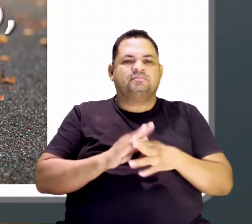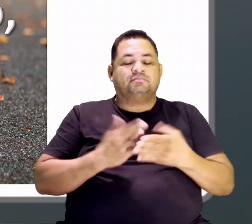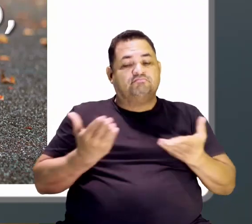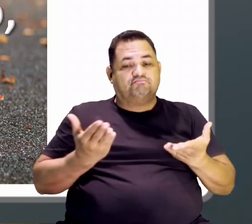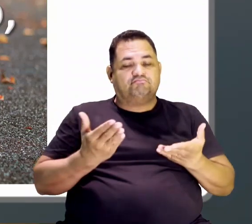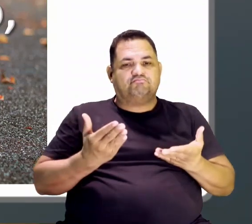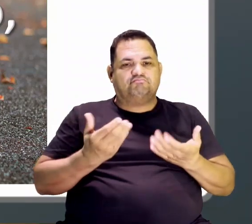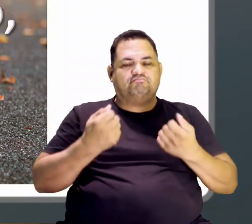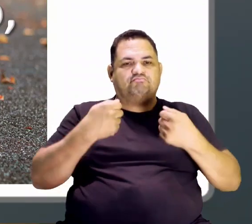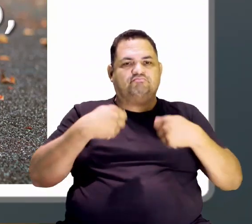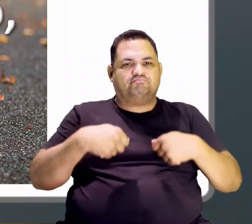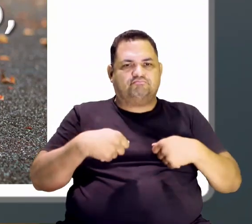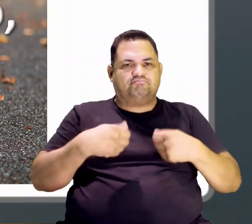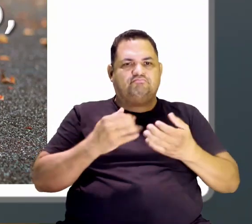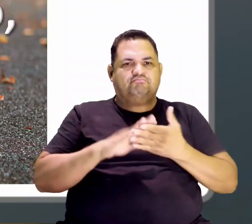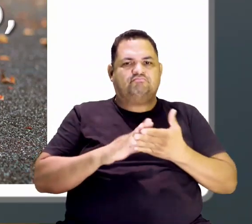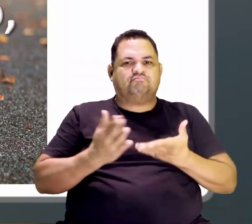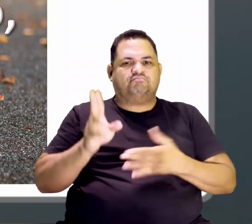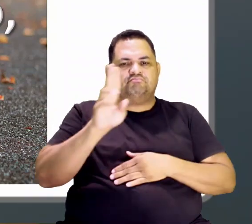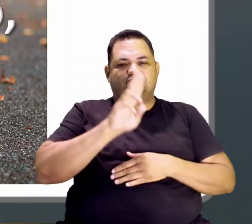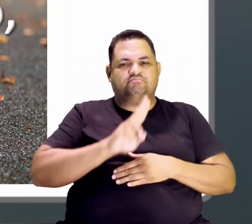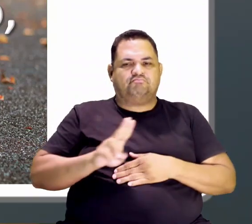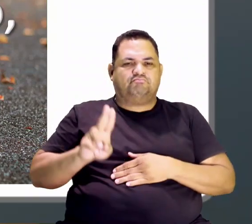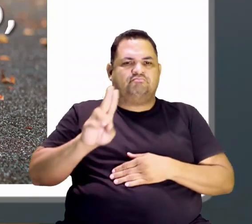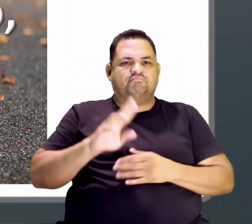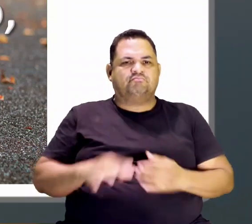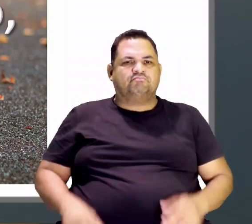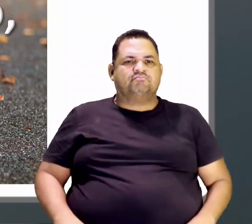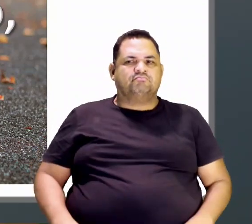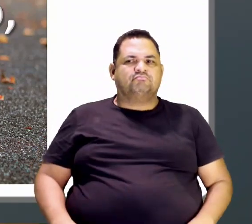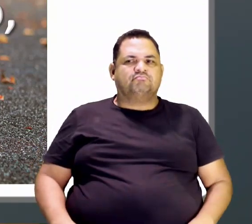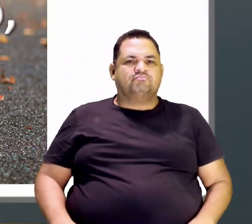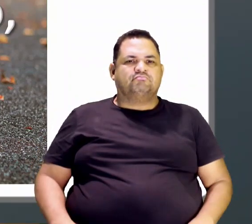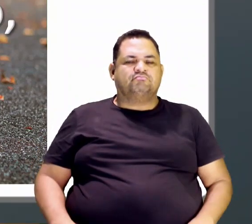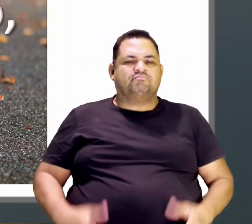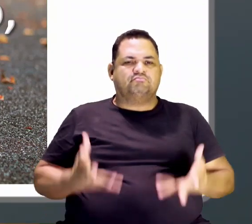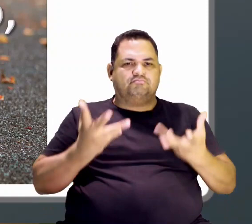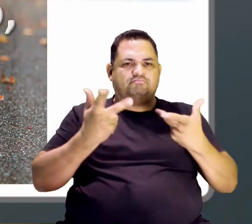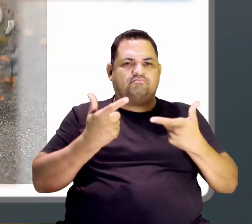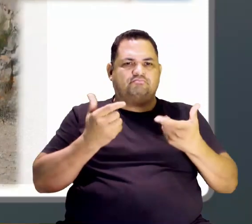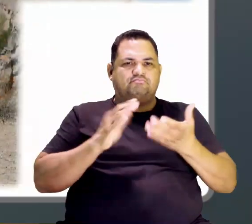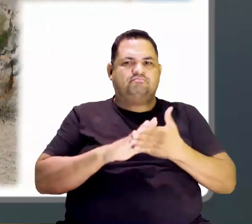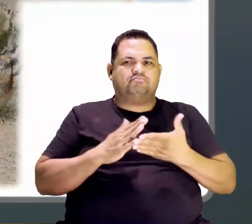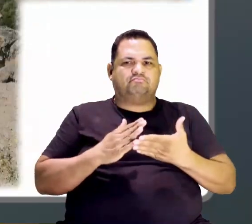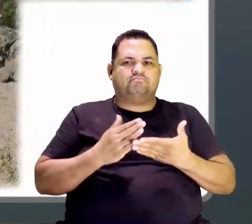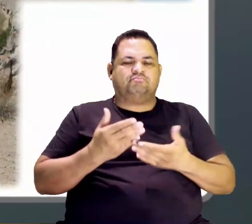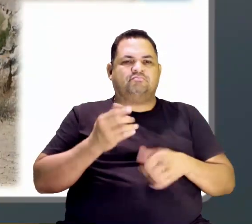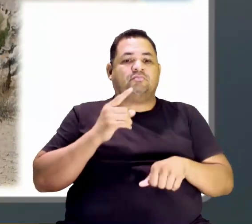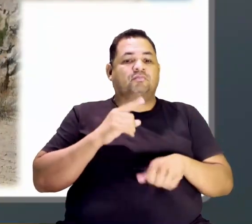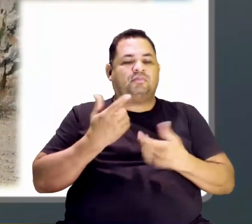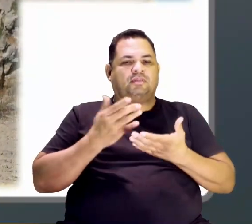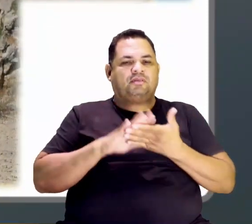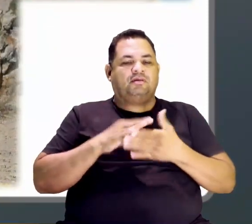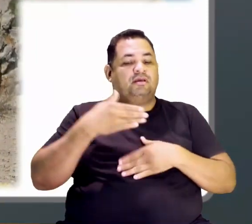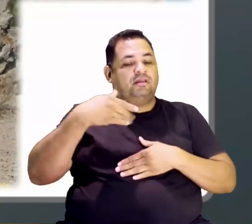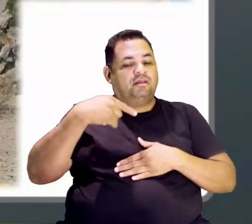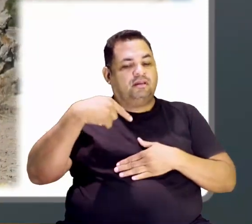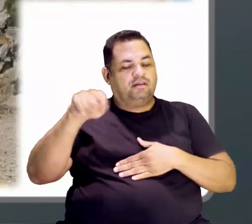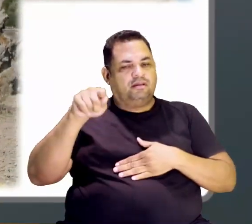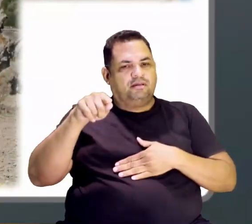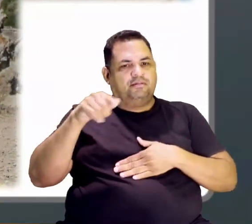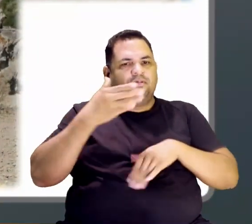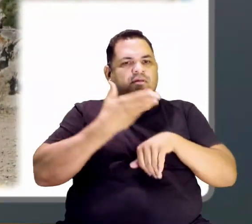você pode usufruir, certo? Então, maravilha. Então, vai para a prática, que eu estou aguardando